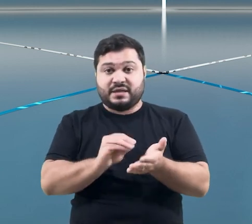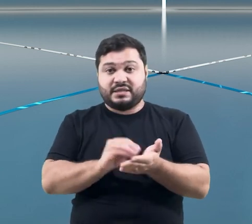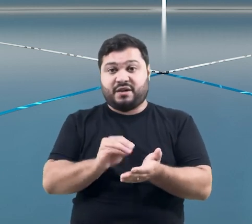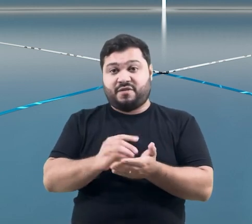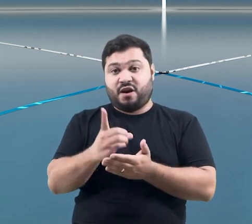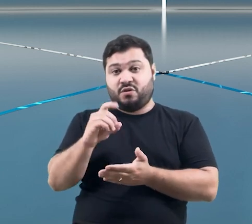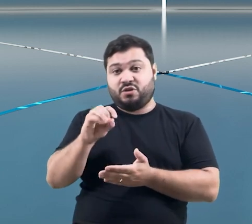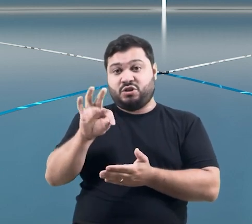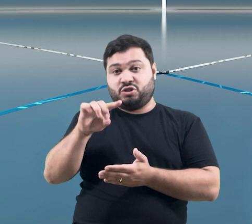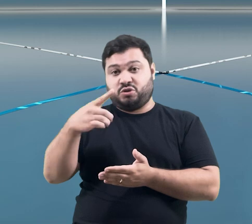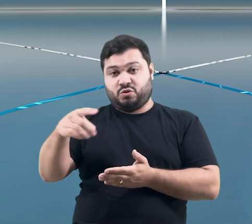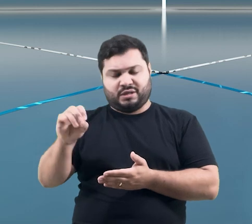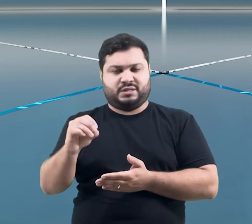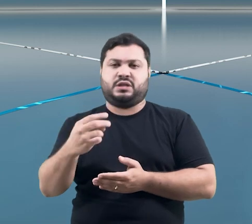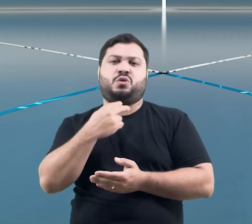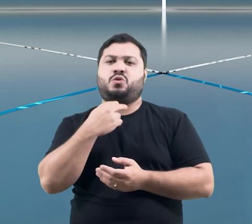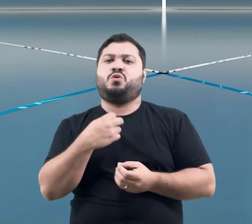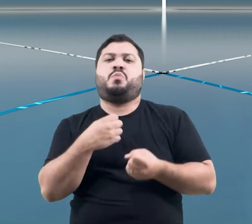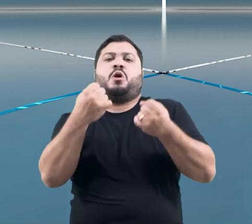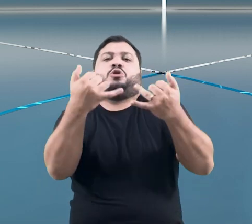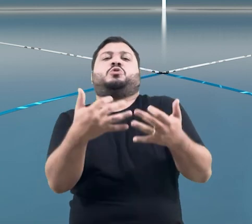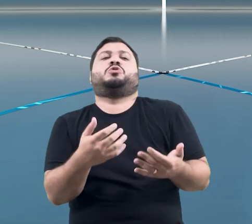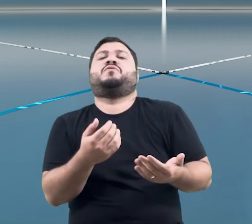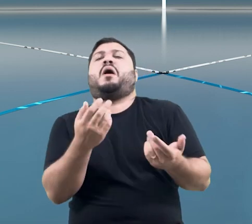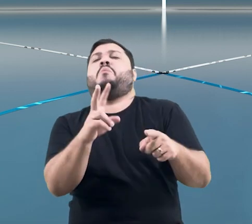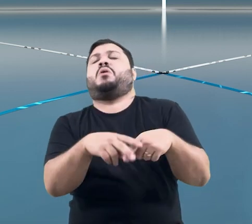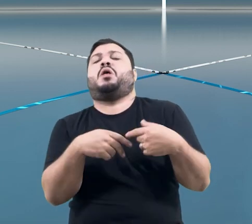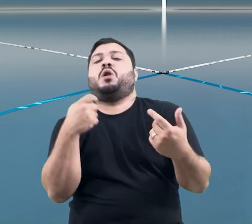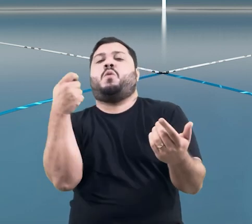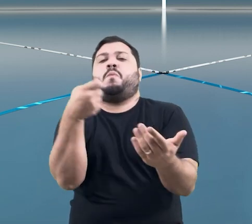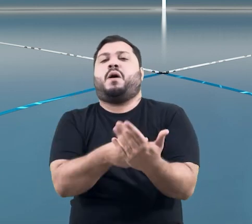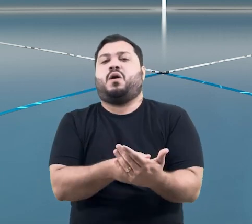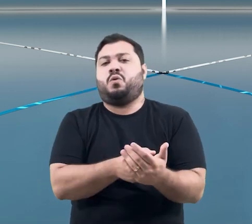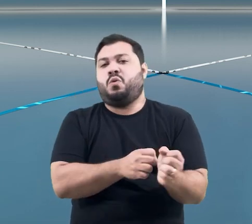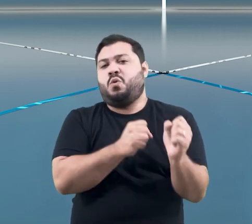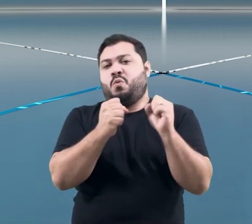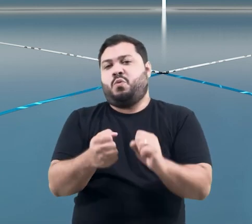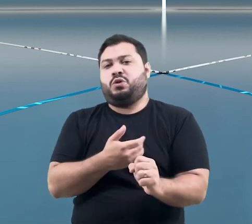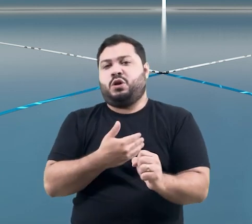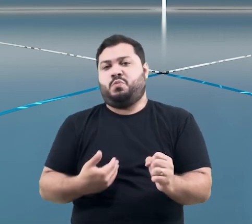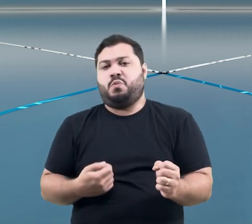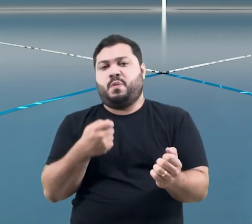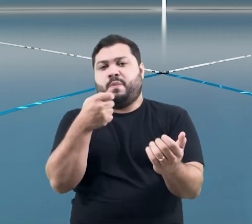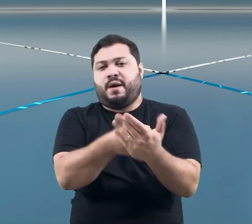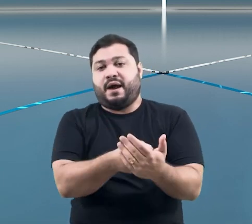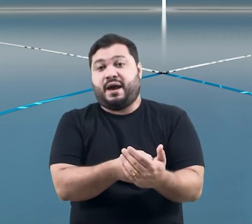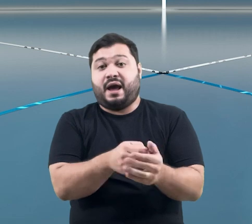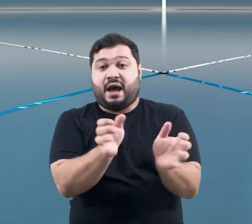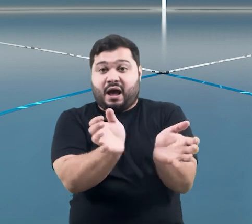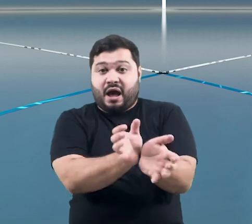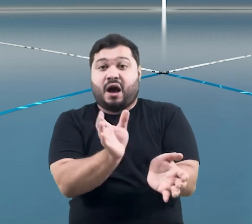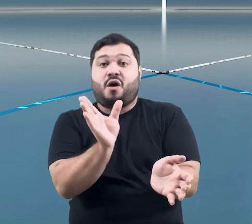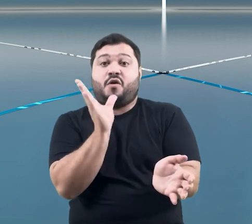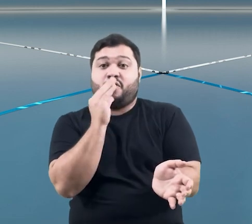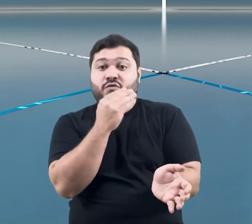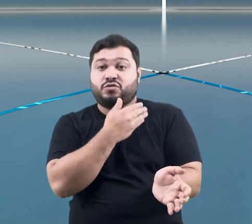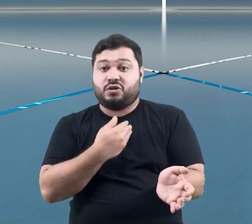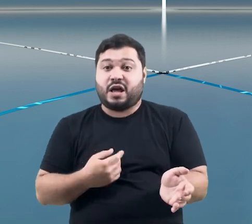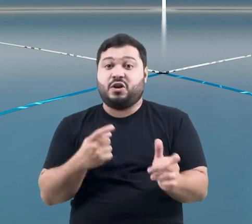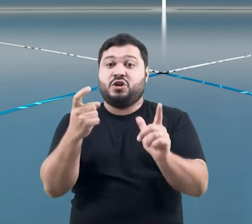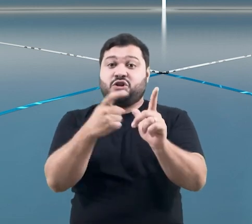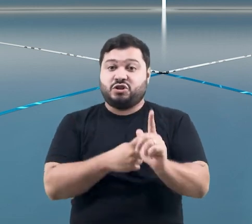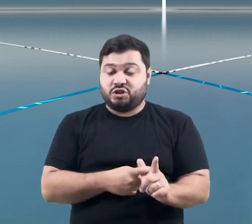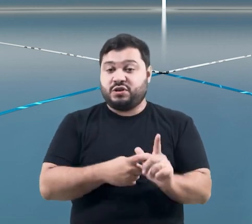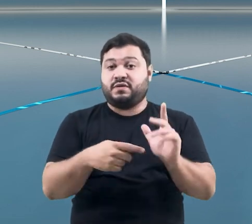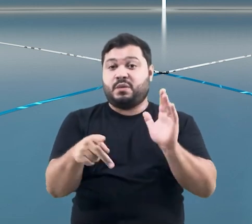públicos, mas a falta de dotação orçamentária não pode justificar a inadimplência do poder público no pagamento ao